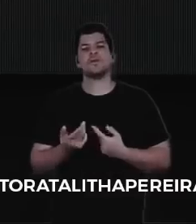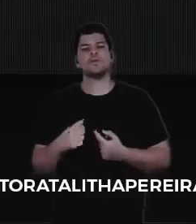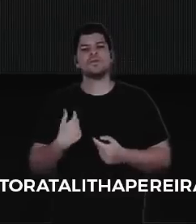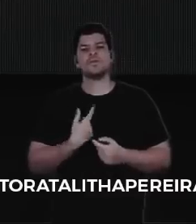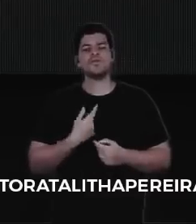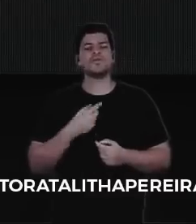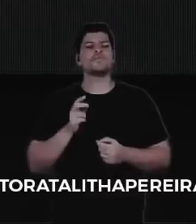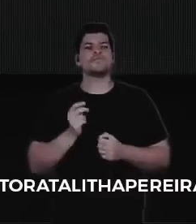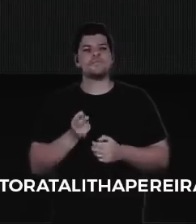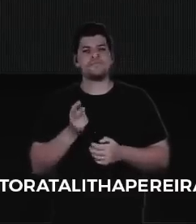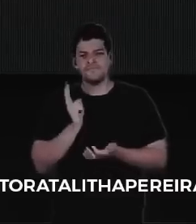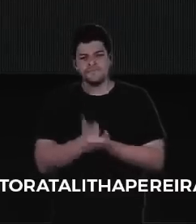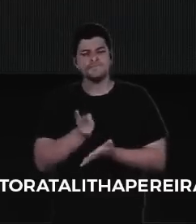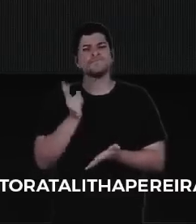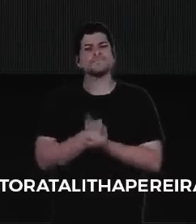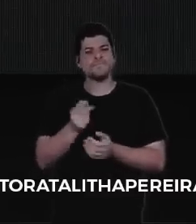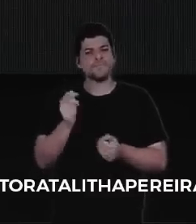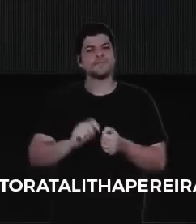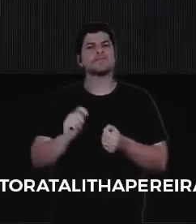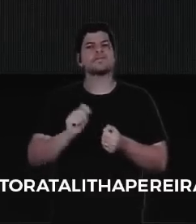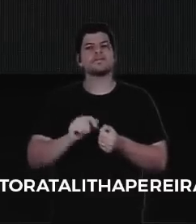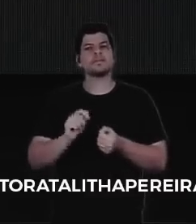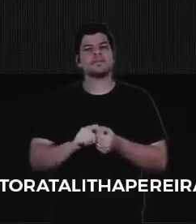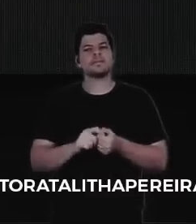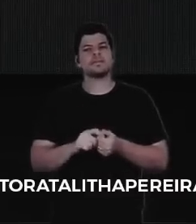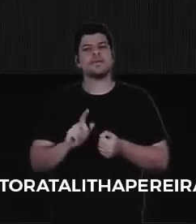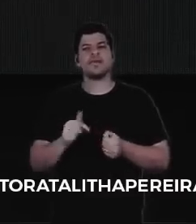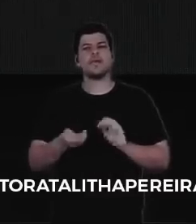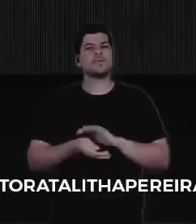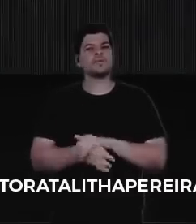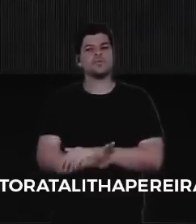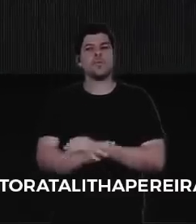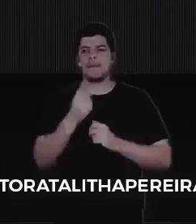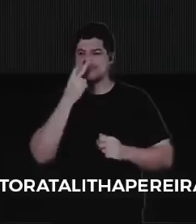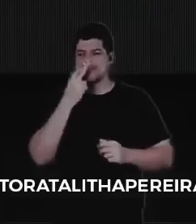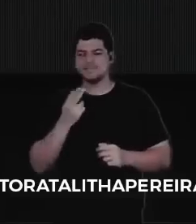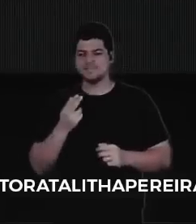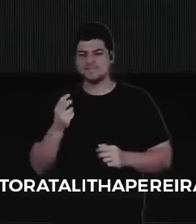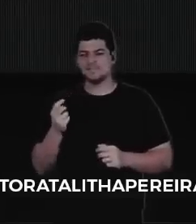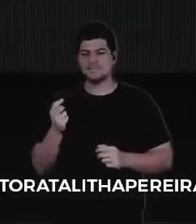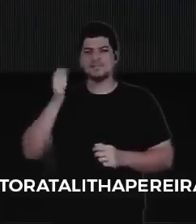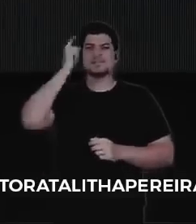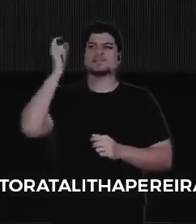faz sempre. Não são decisões, são hábitos.